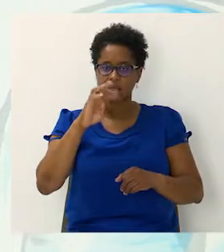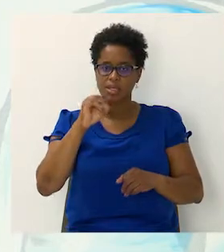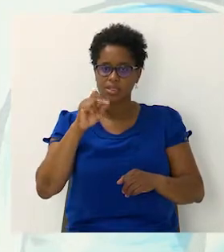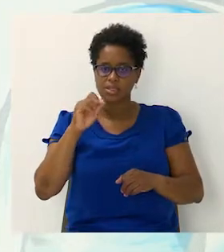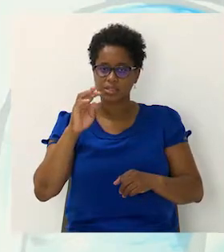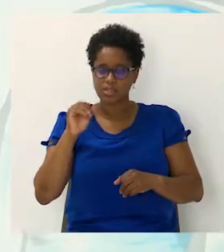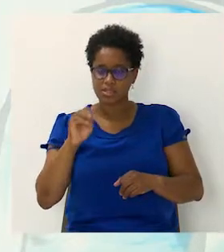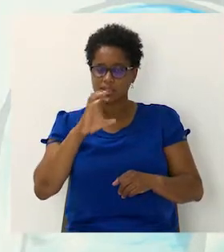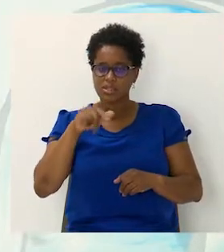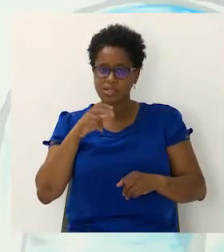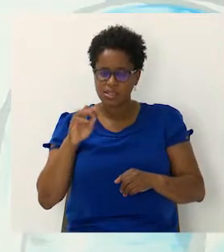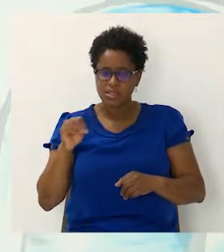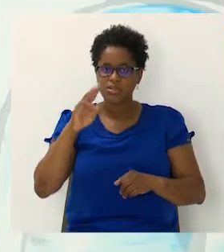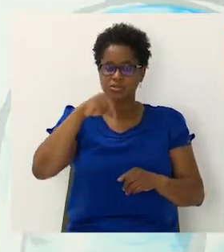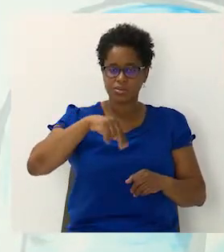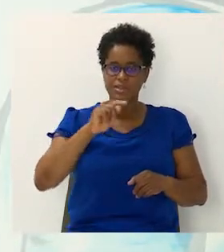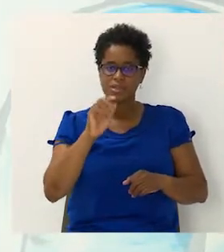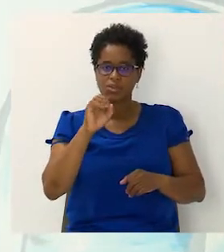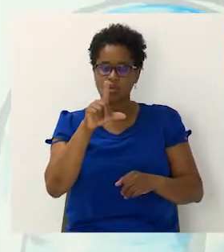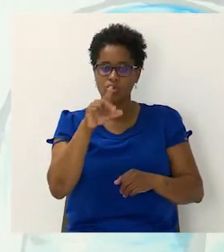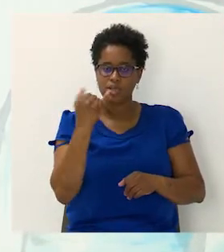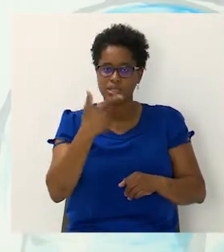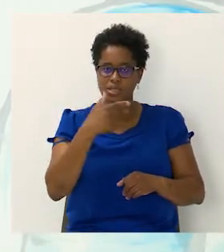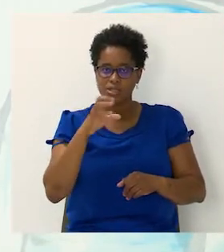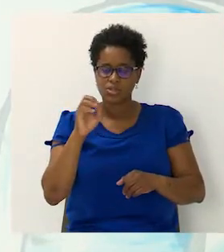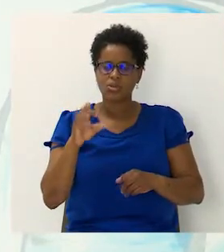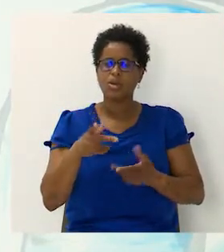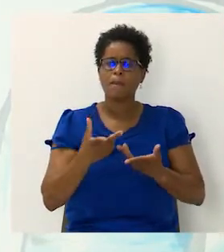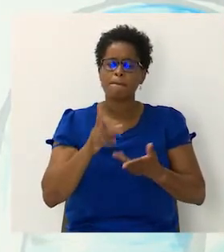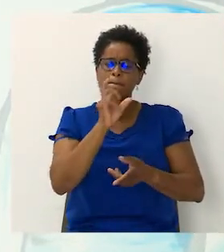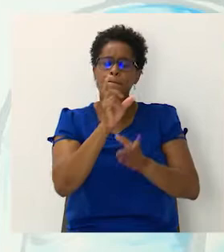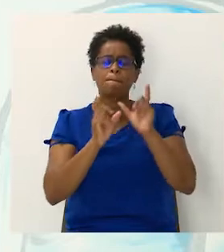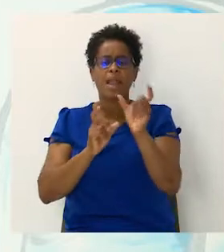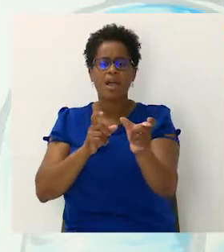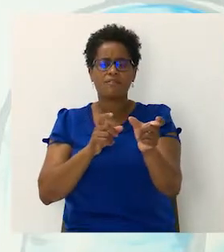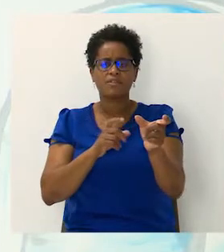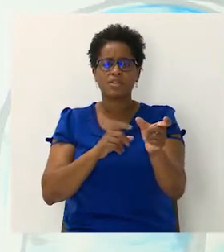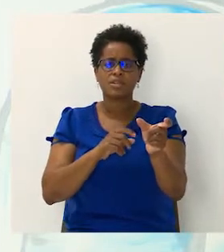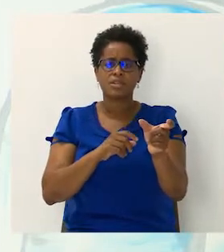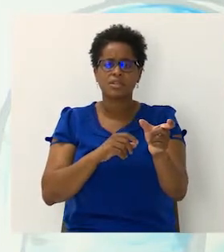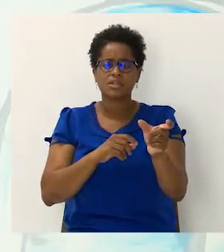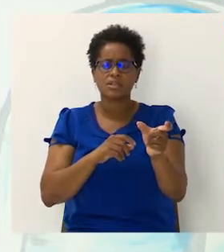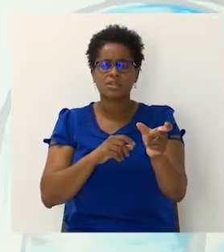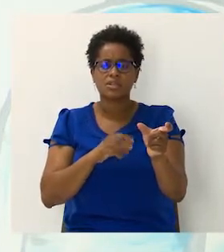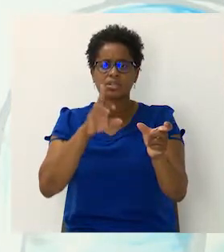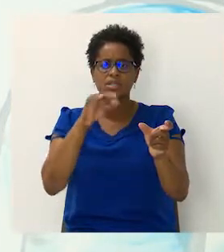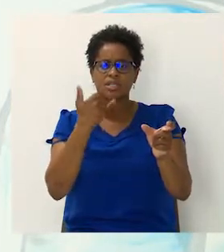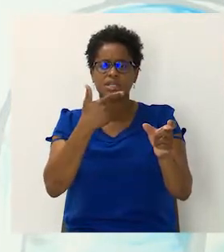forma, a palavra rito, o que é que pressupõe? Pressupõe o quê? O que é que se entende por